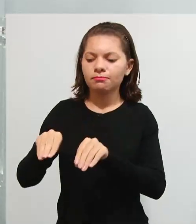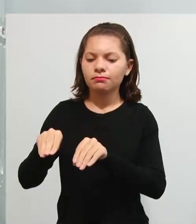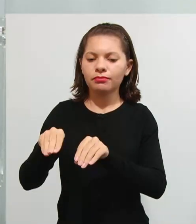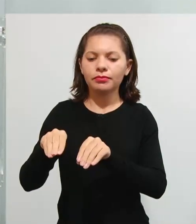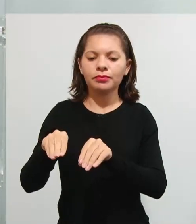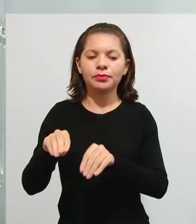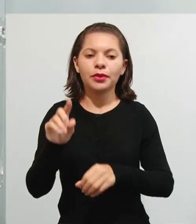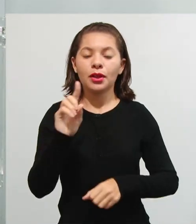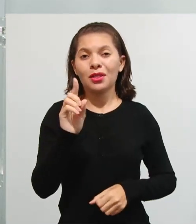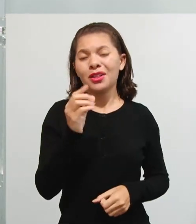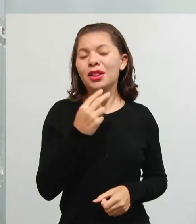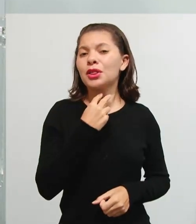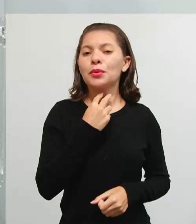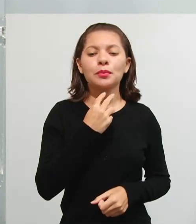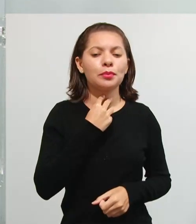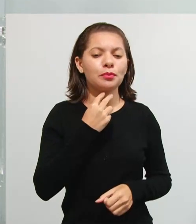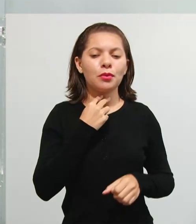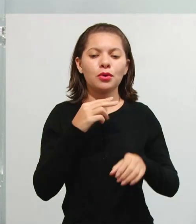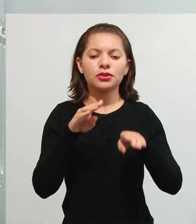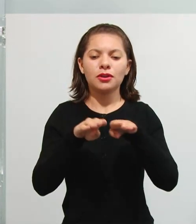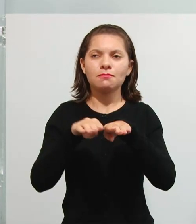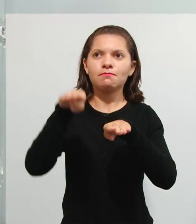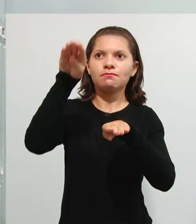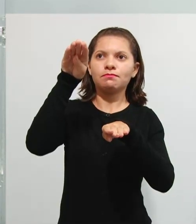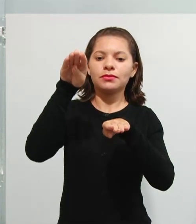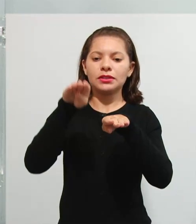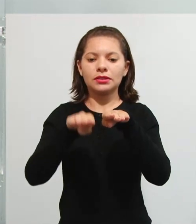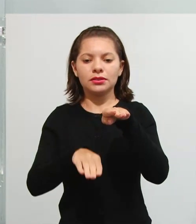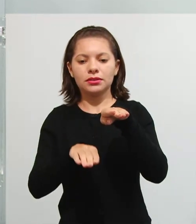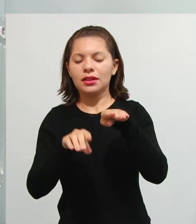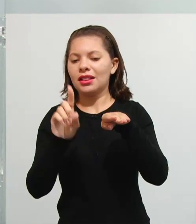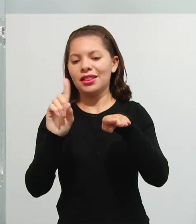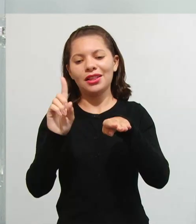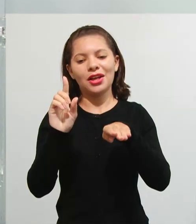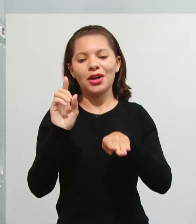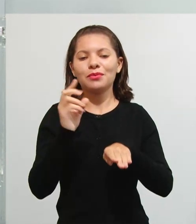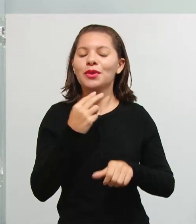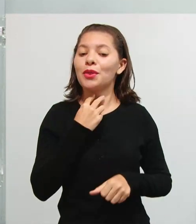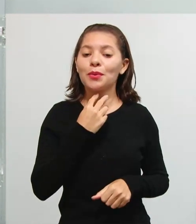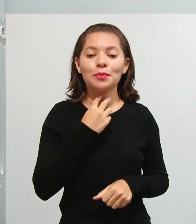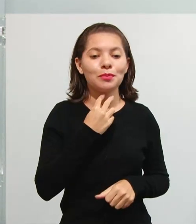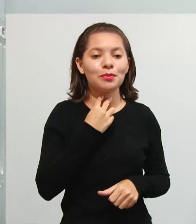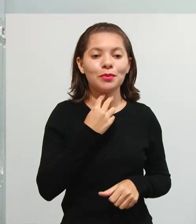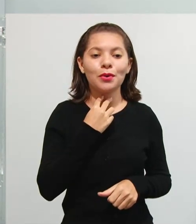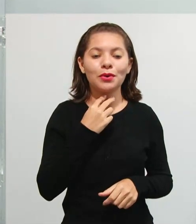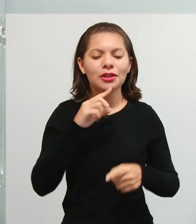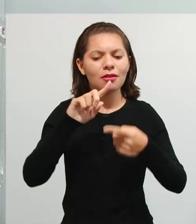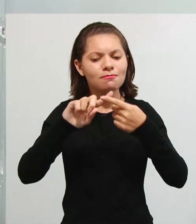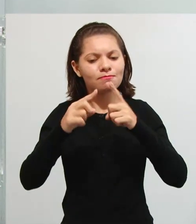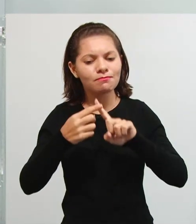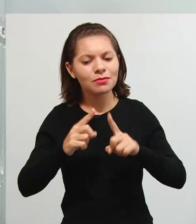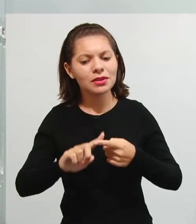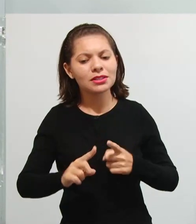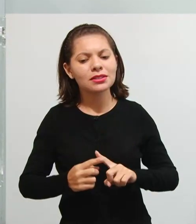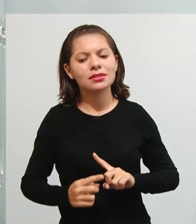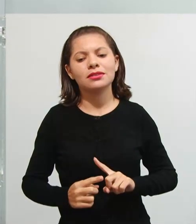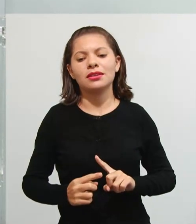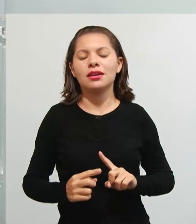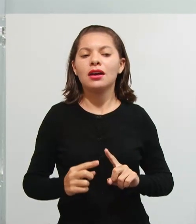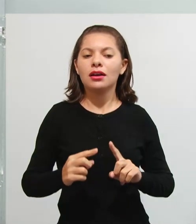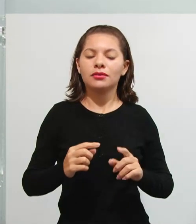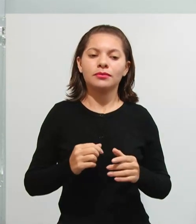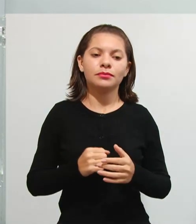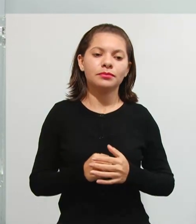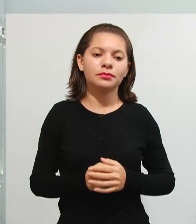algo que vem imposto assim de cima para baixo, ela precisa ser negociada, compartilhada com todos,